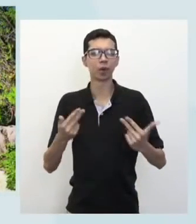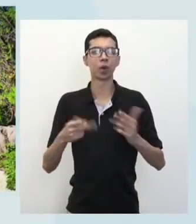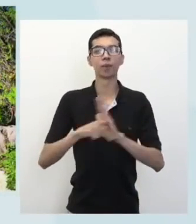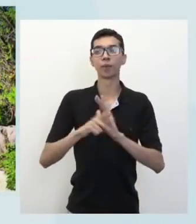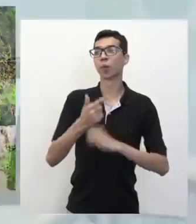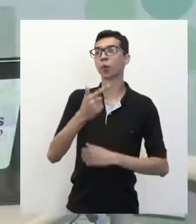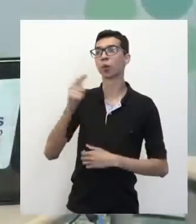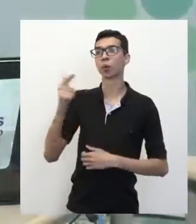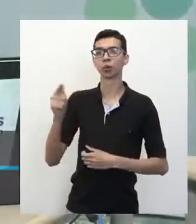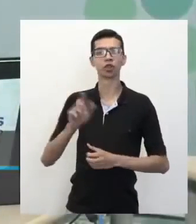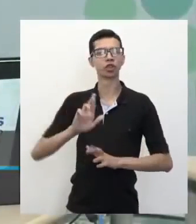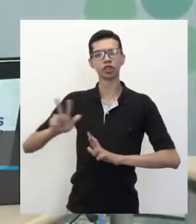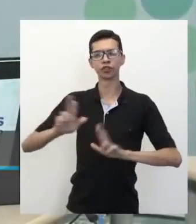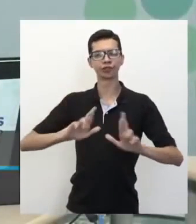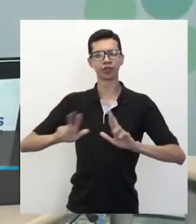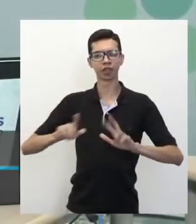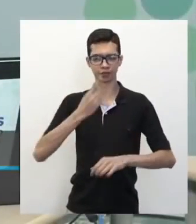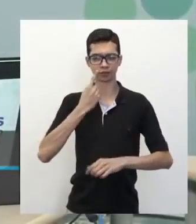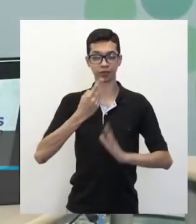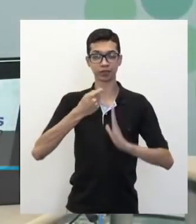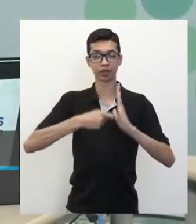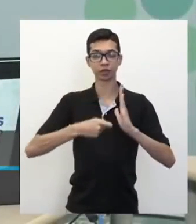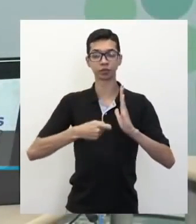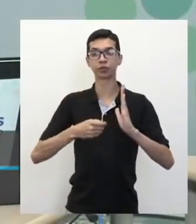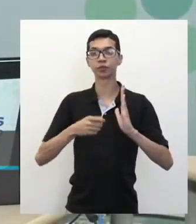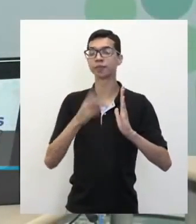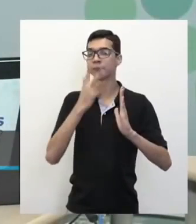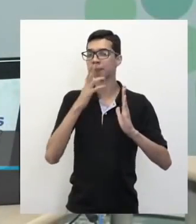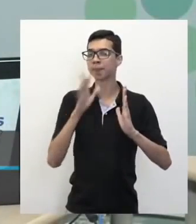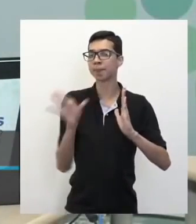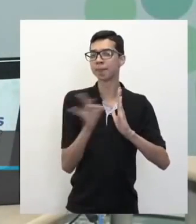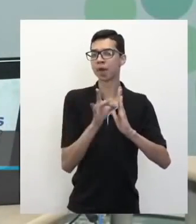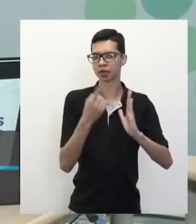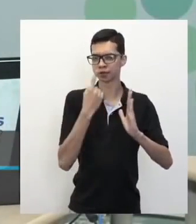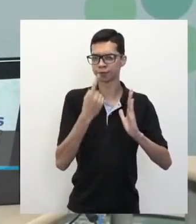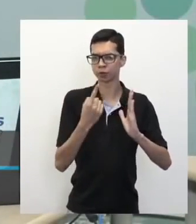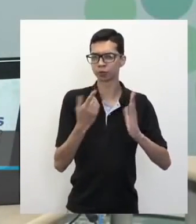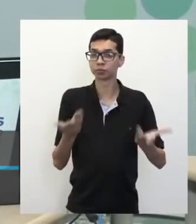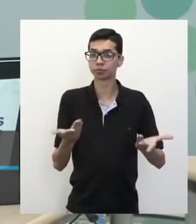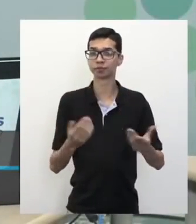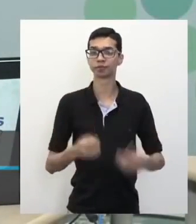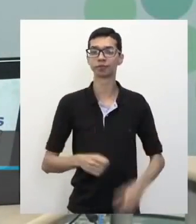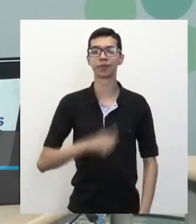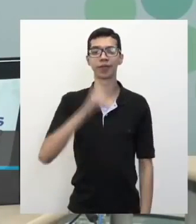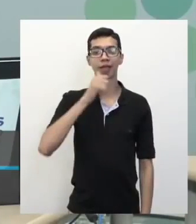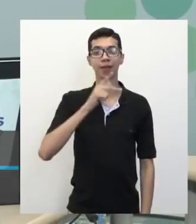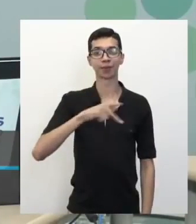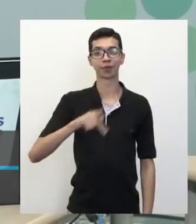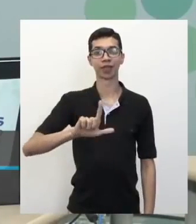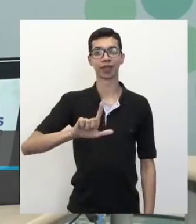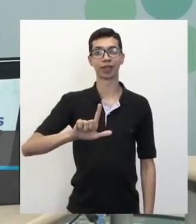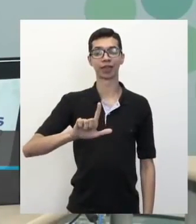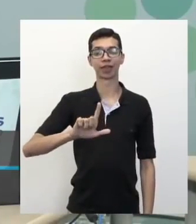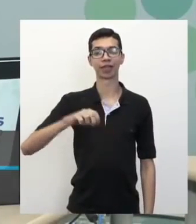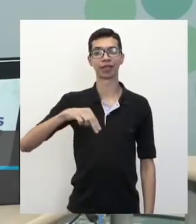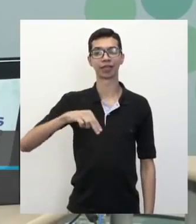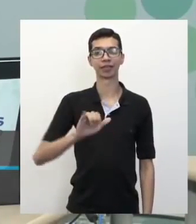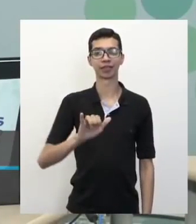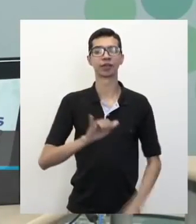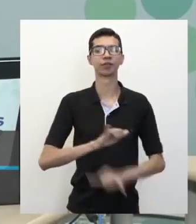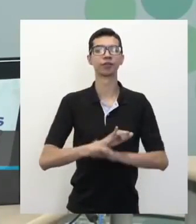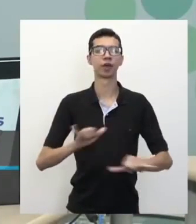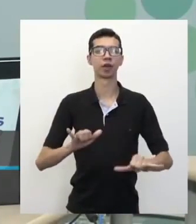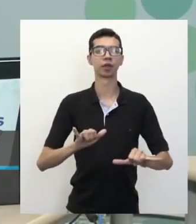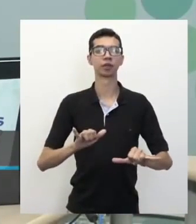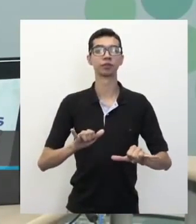textos? E aí, hein? Olha, conseguiram? A professora Leni está dizendo que isso daí é uma